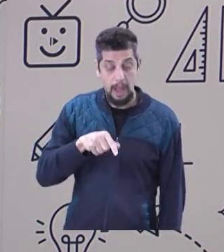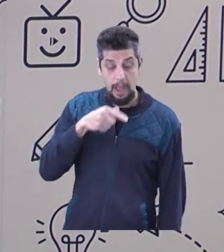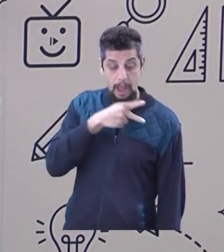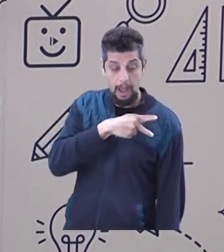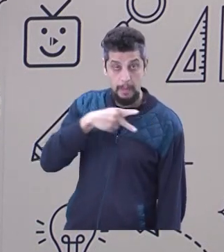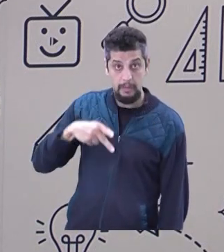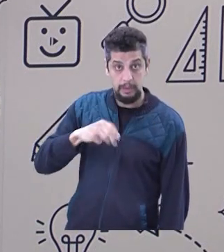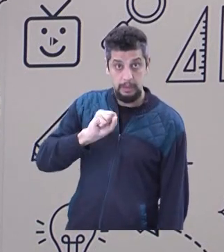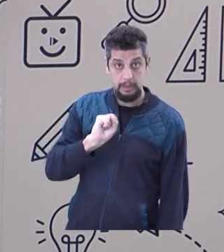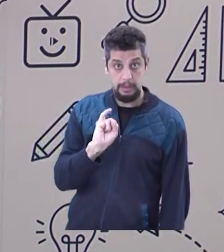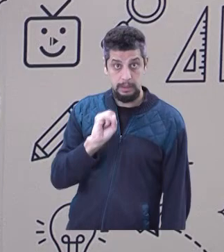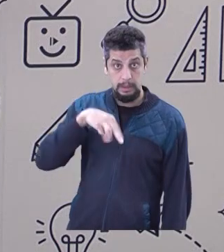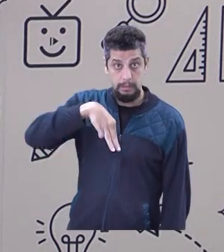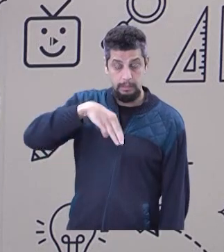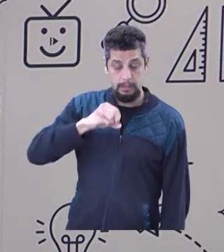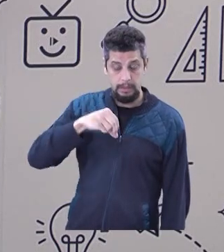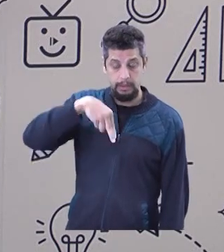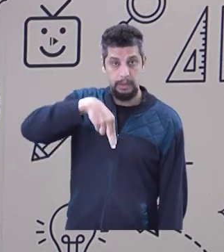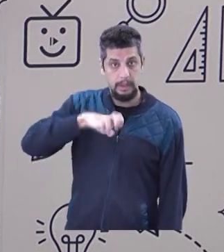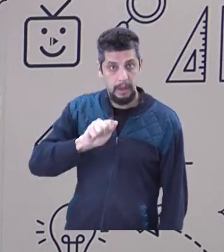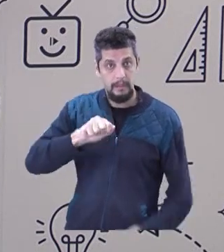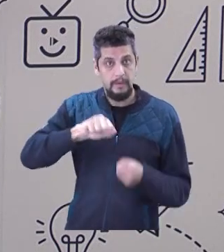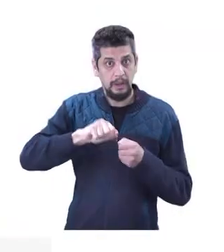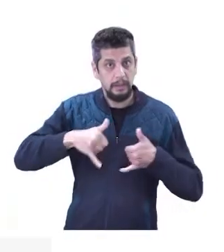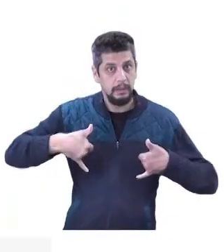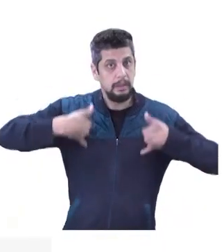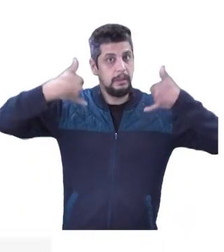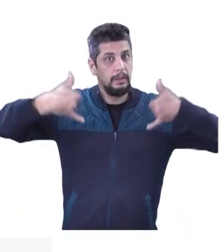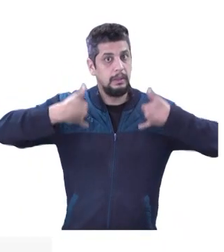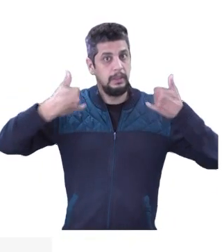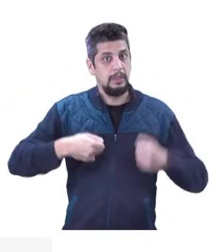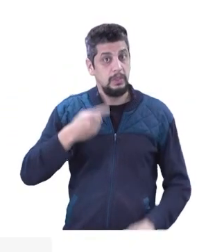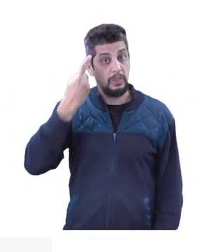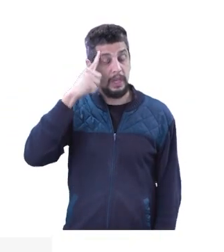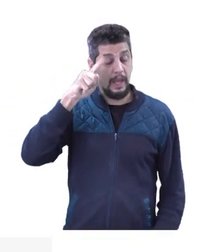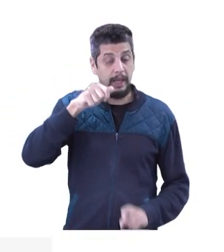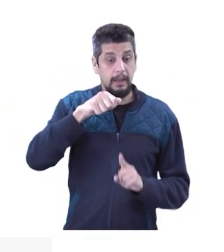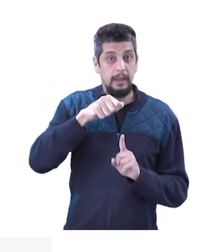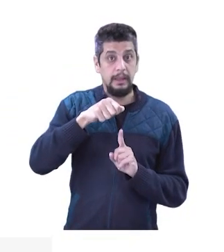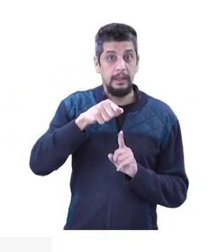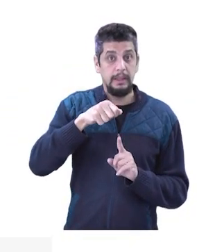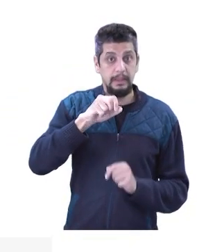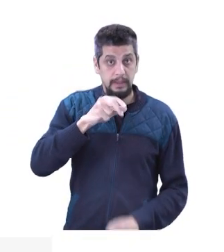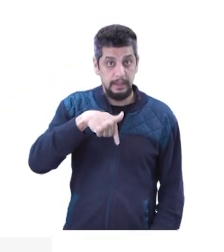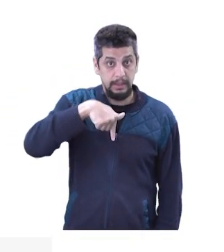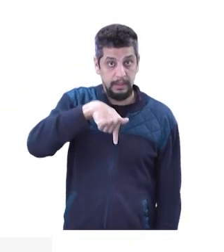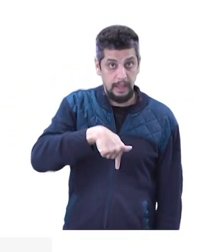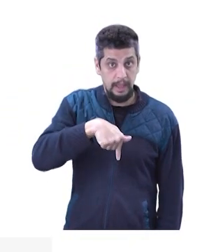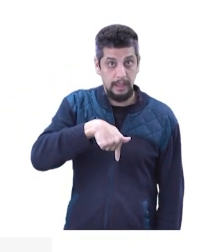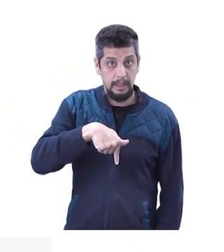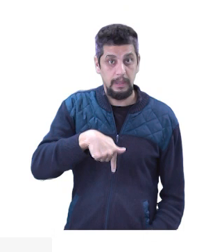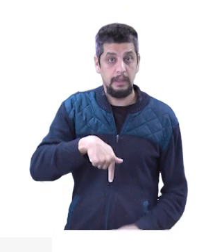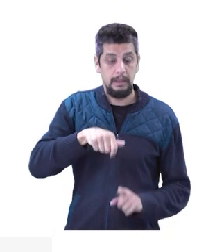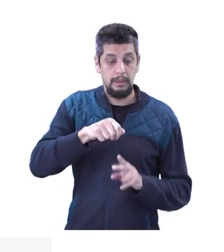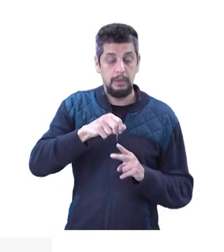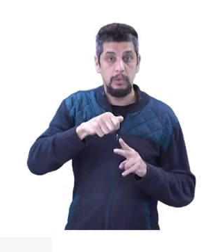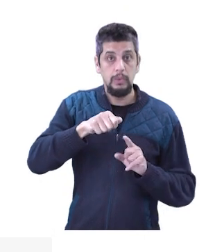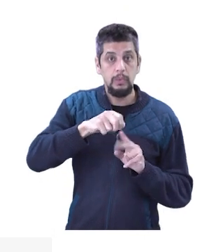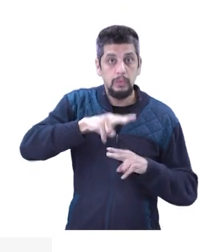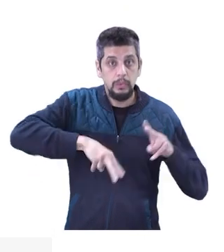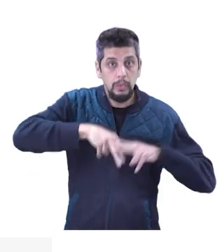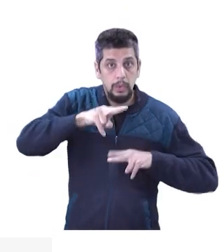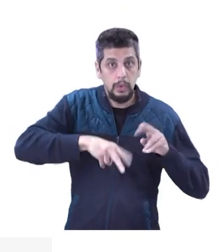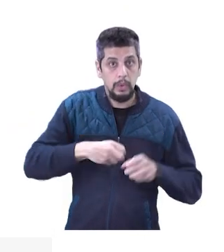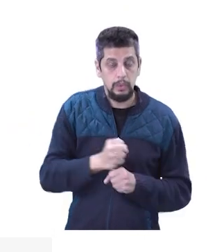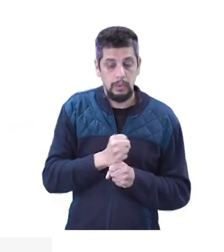A professora Simone faz aniversário no dia 7 de junho. Certo. No ano de